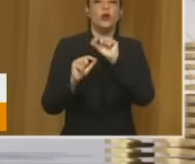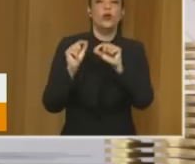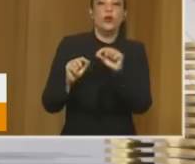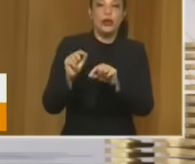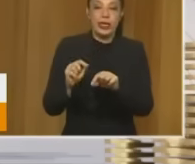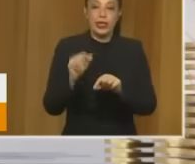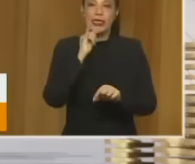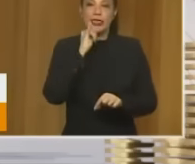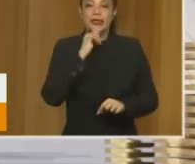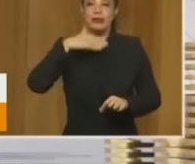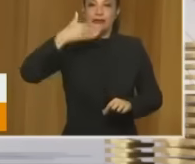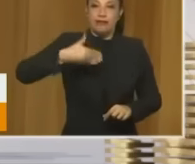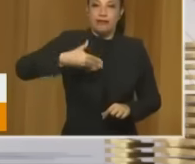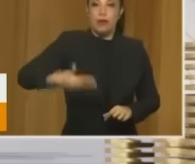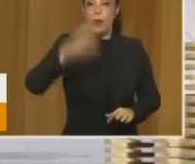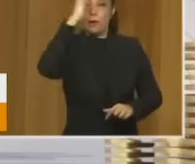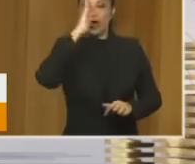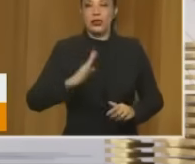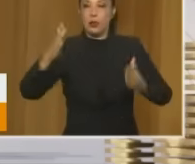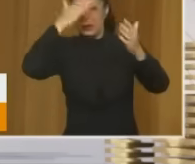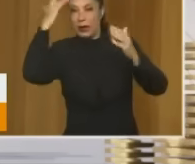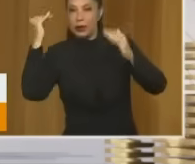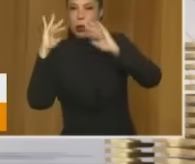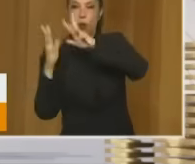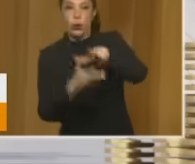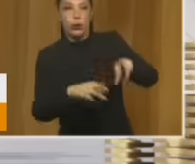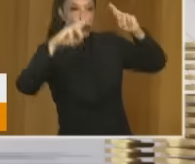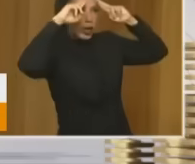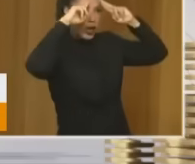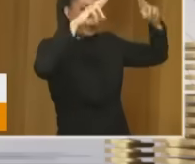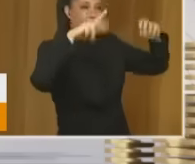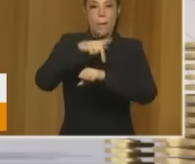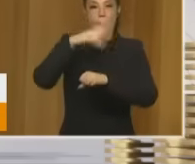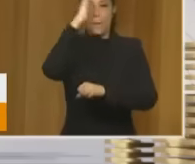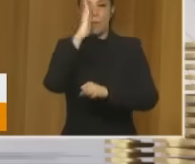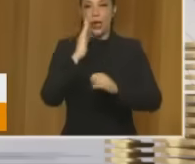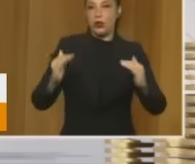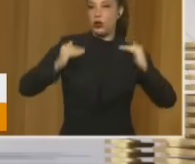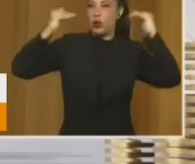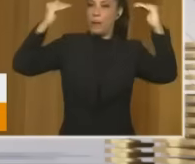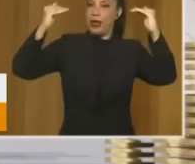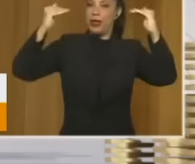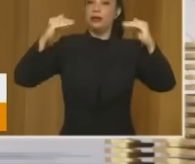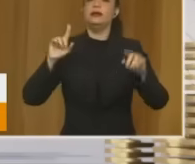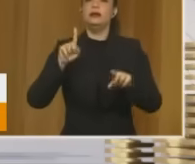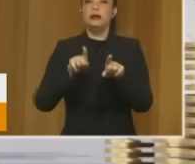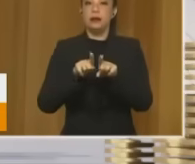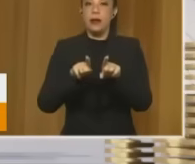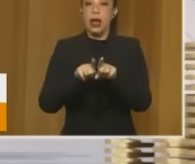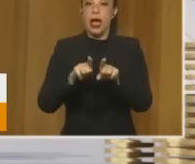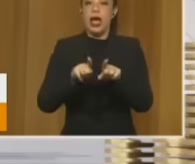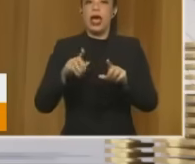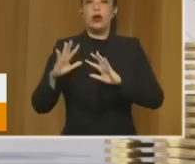era acordado pelo ajudante de ordens para assuntos considerados urgentes. Então, essa delação premiada do coronel